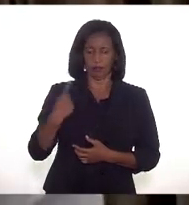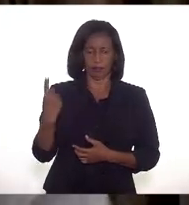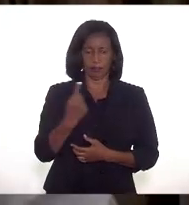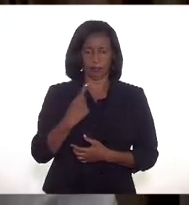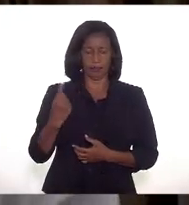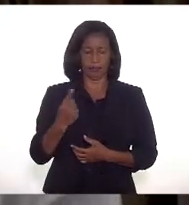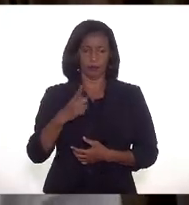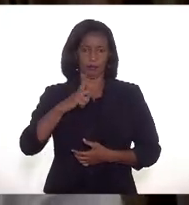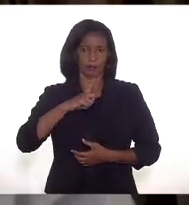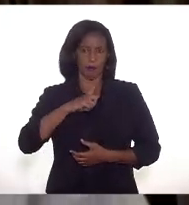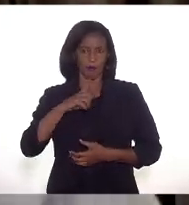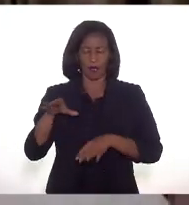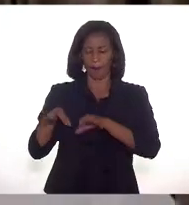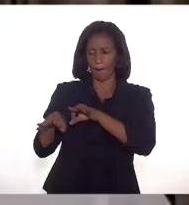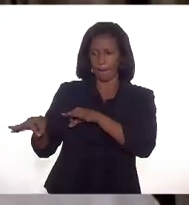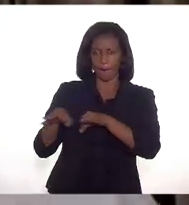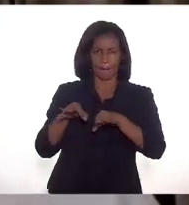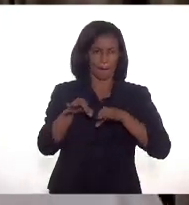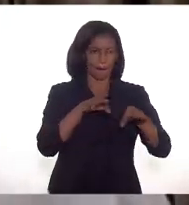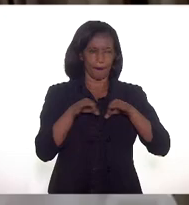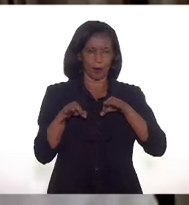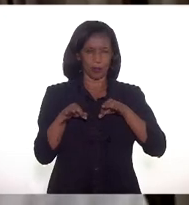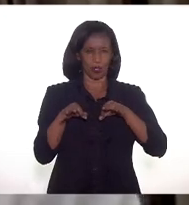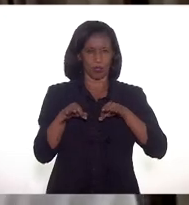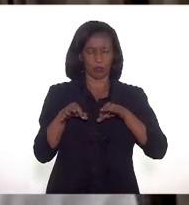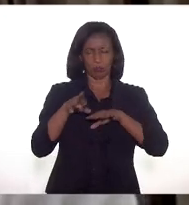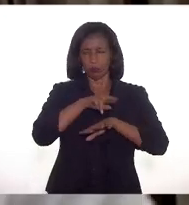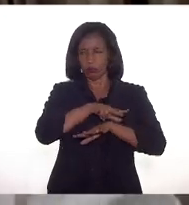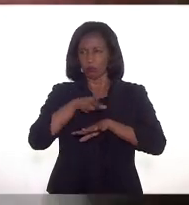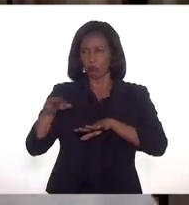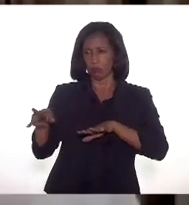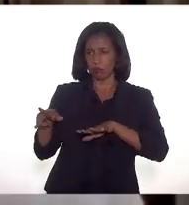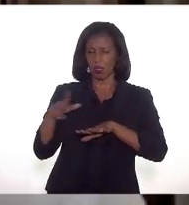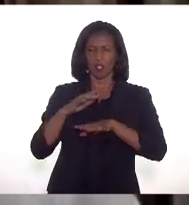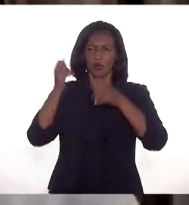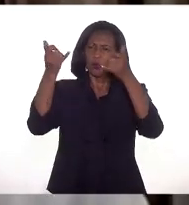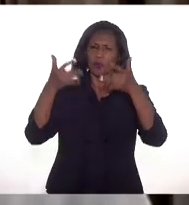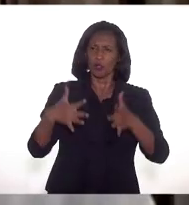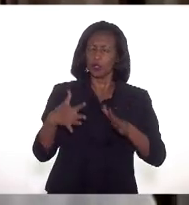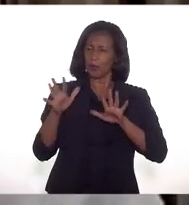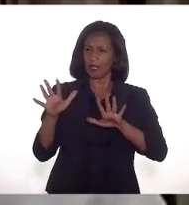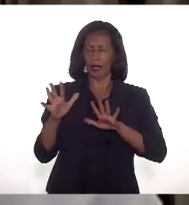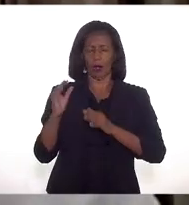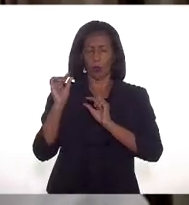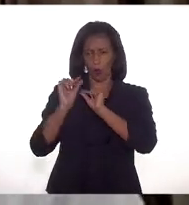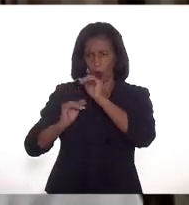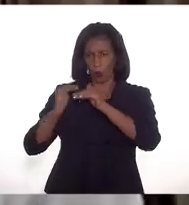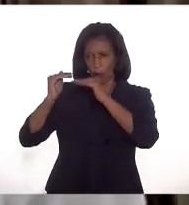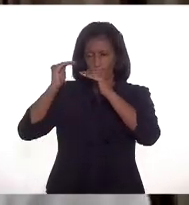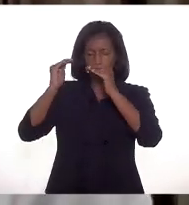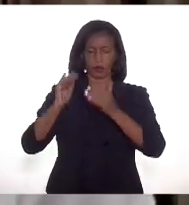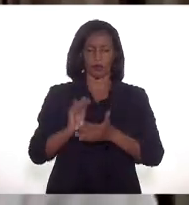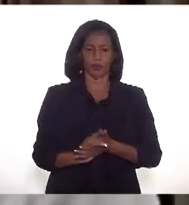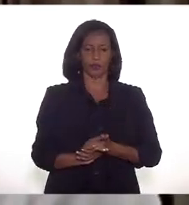ter projetos muito difusos. Então, eu vou explicar um pouquinho a construção. Nós